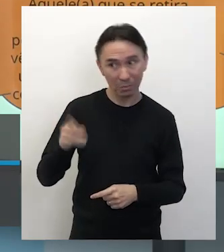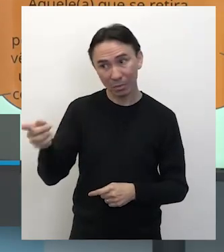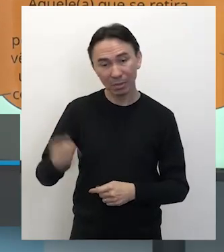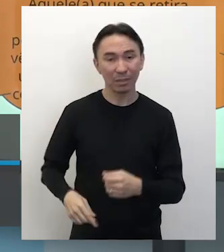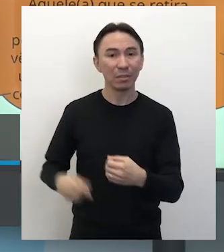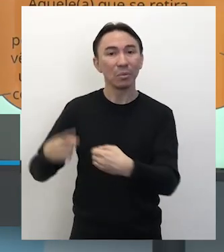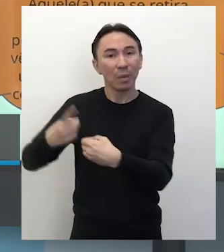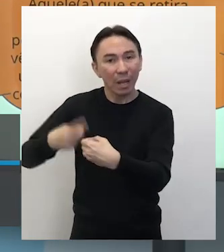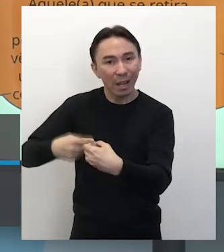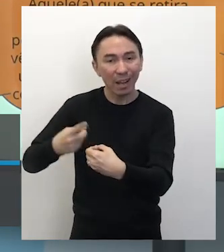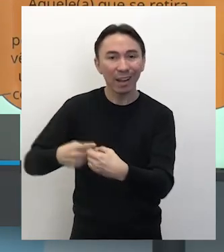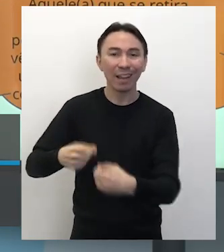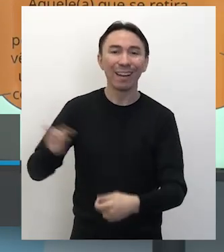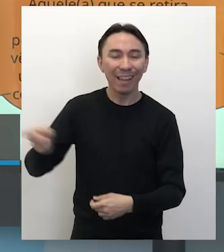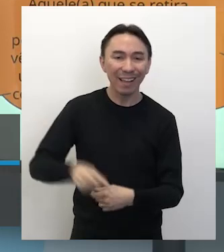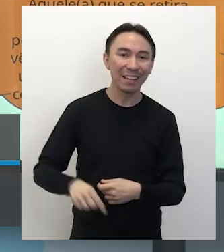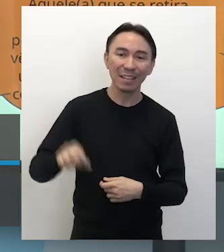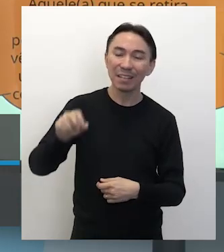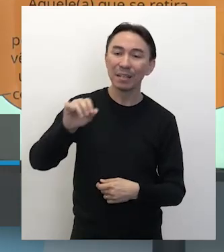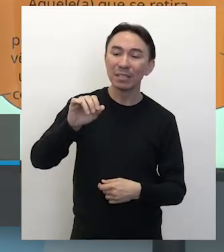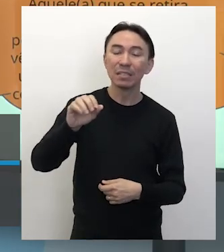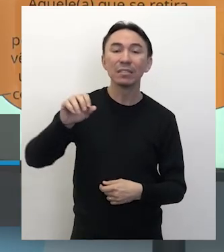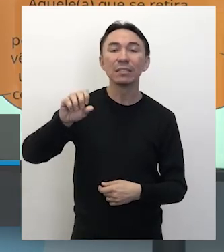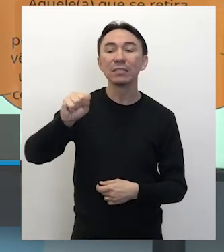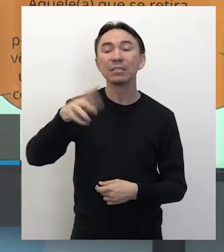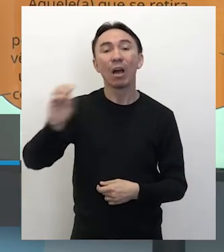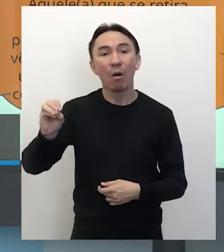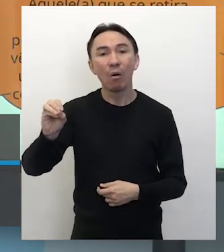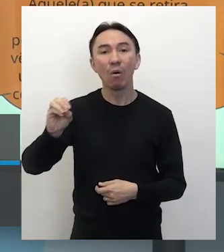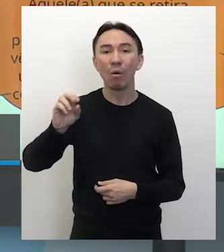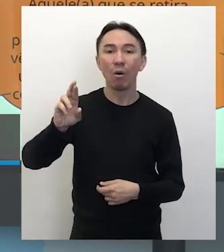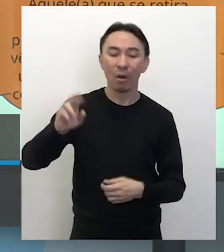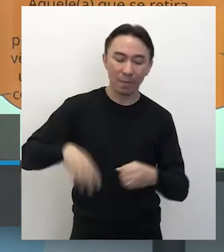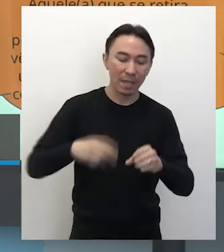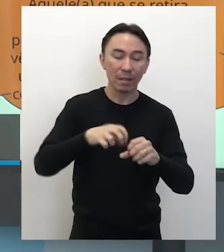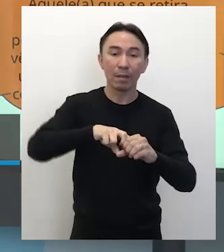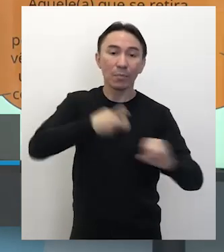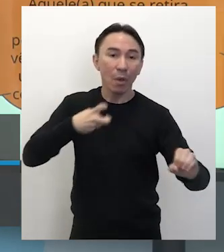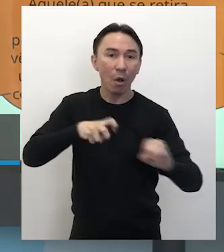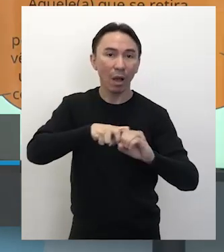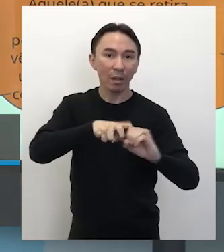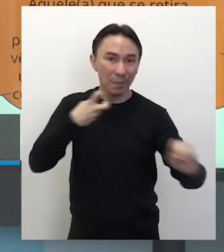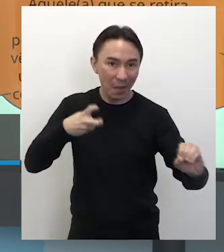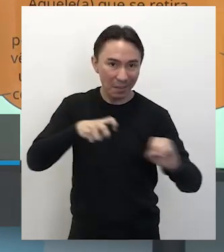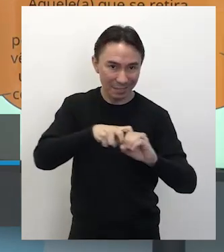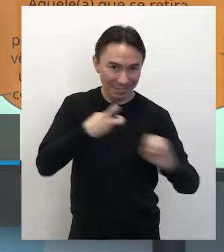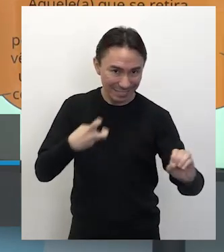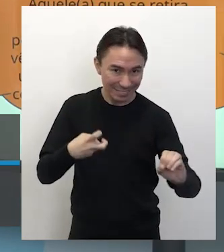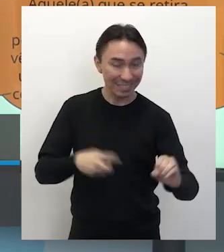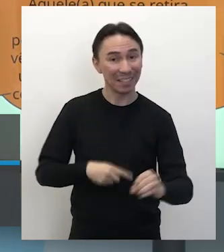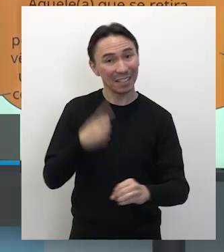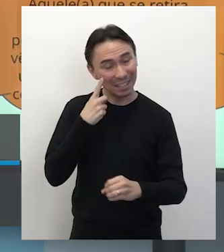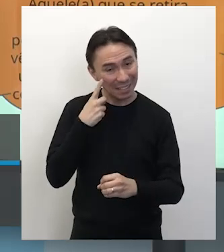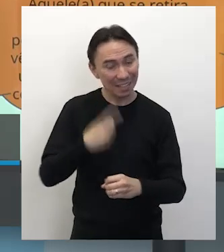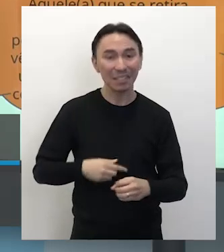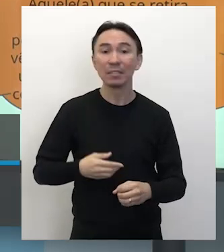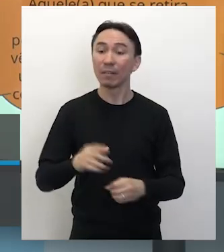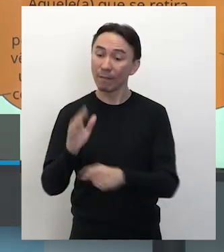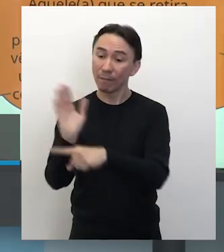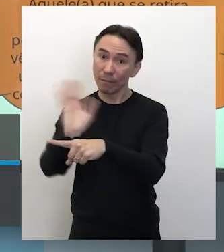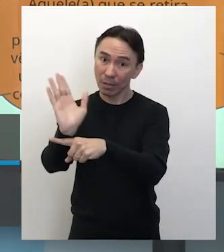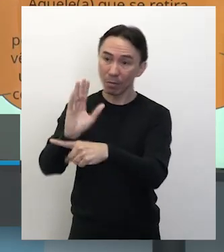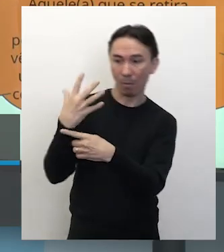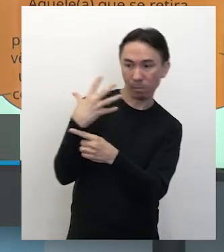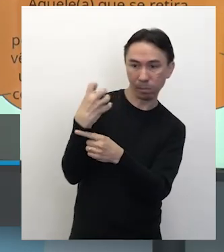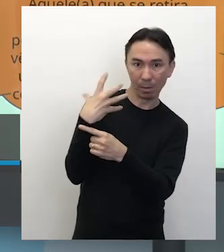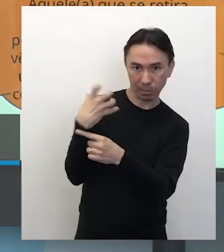obrigada, já agradecendo, né, a participação de vocês. Eles gravaram um videozinho pra gente recitando aí os dois cordéis que estão